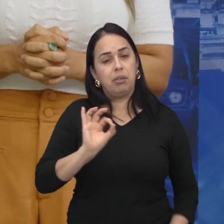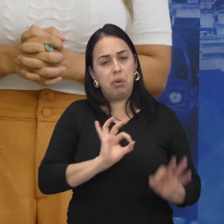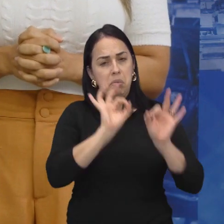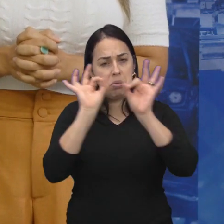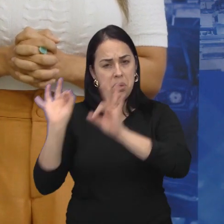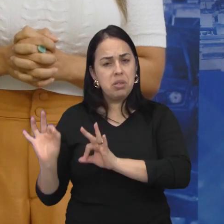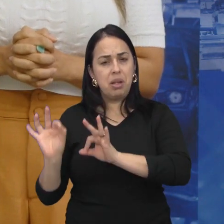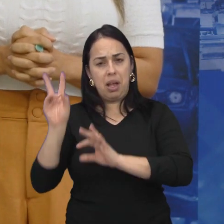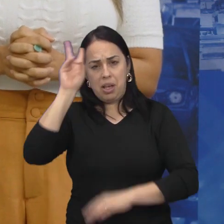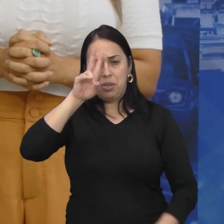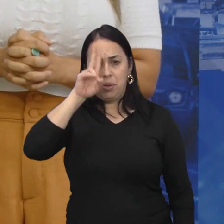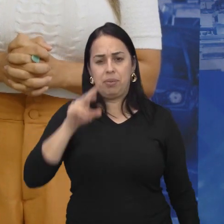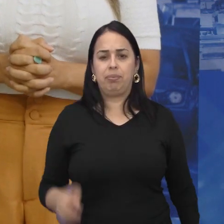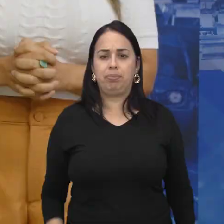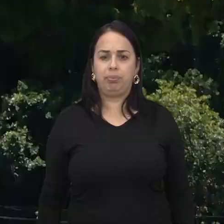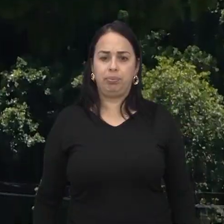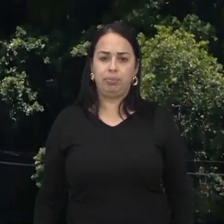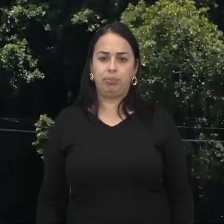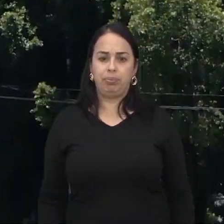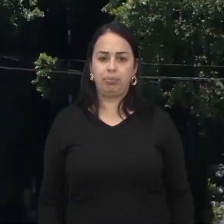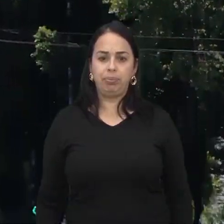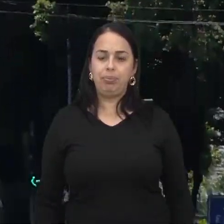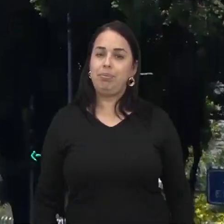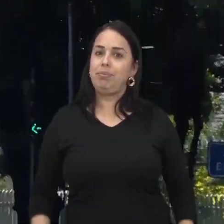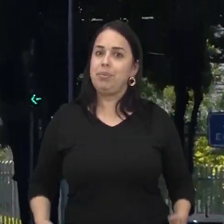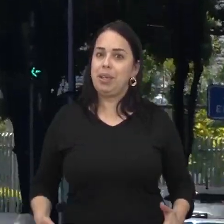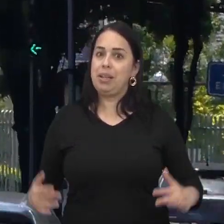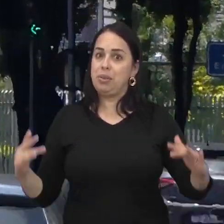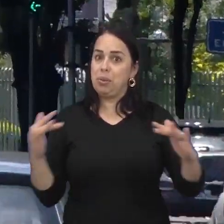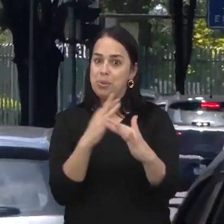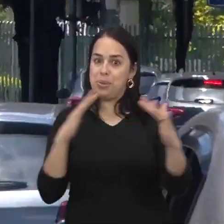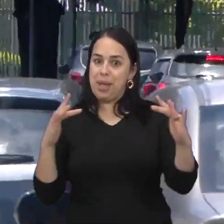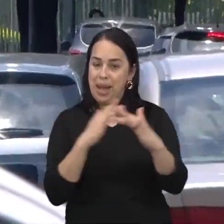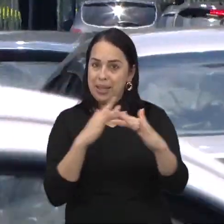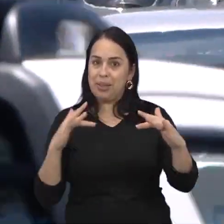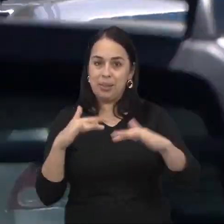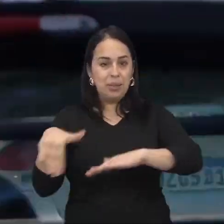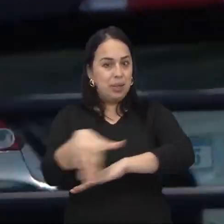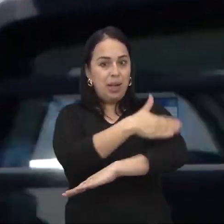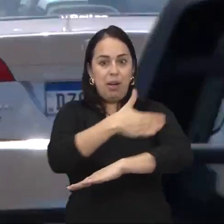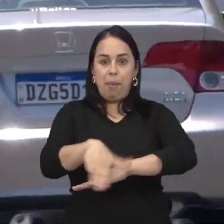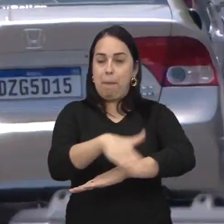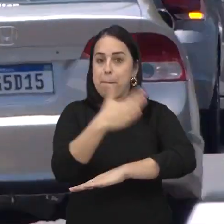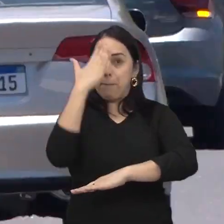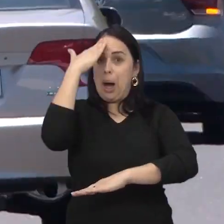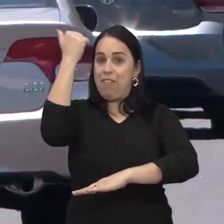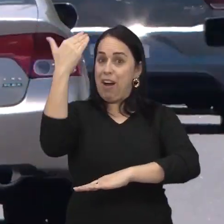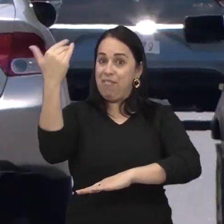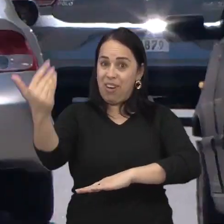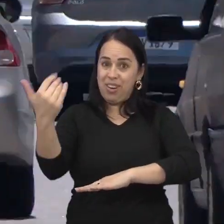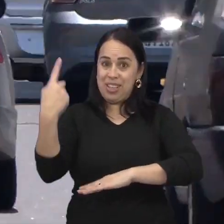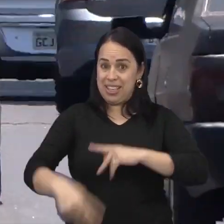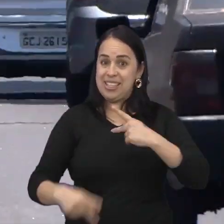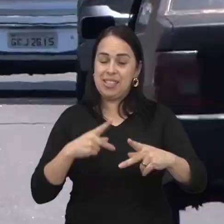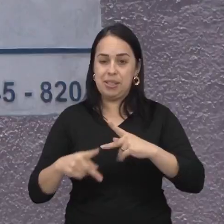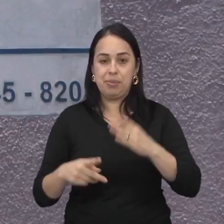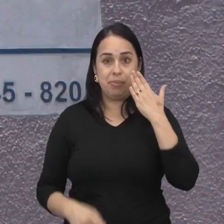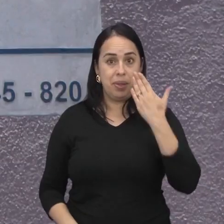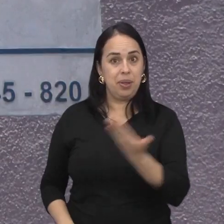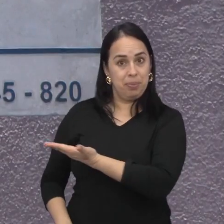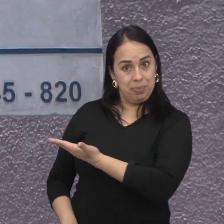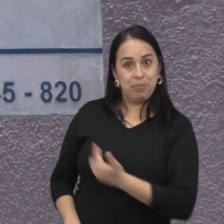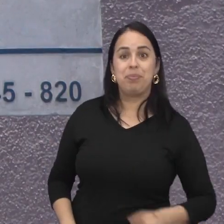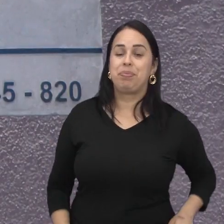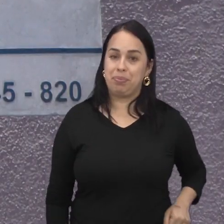Vamos acompanhar juntos essa história. Bem no centro da cidade, uma das vias mais movimentadas de São José. A